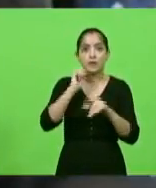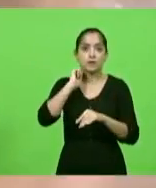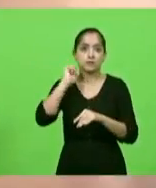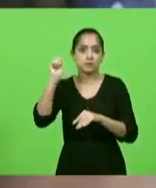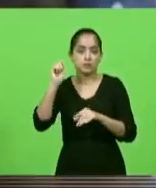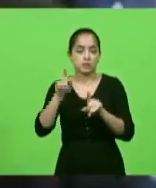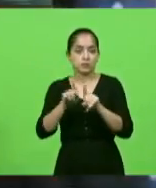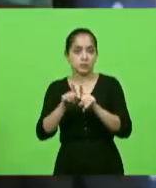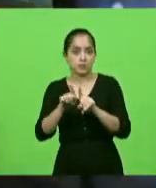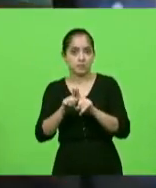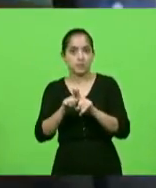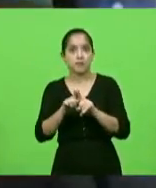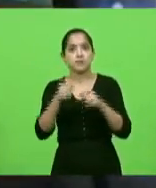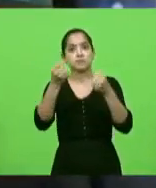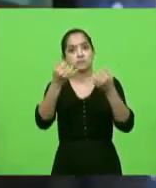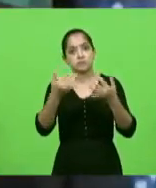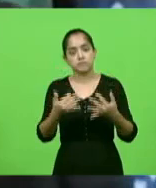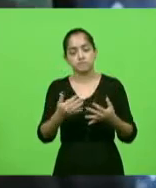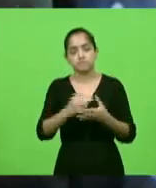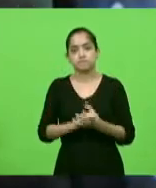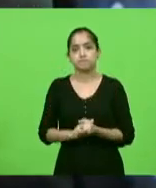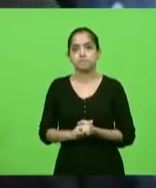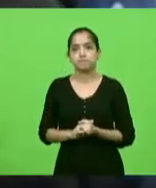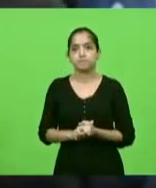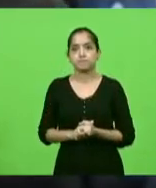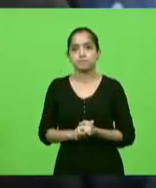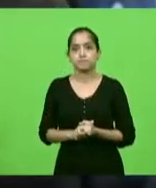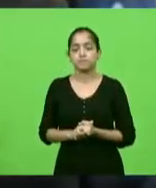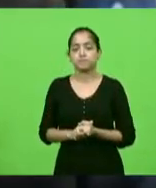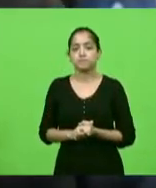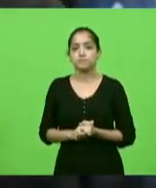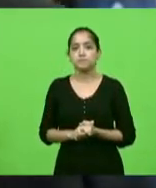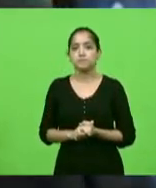a Esta fonte específica de 200 reclama